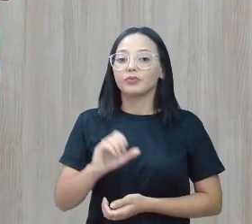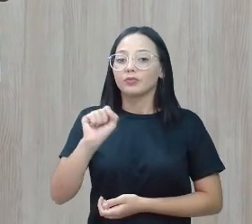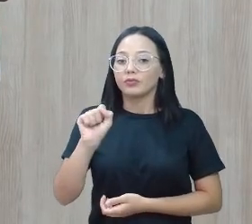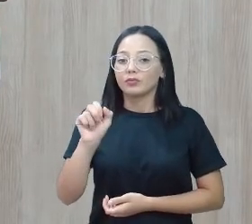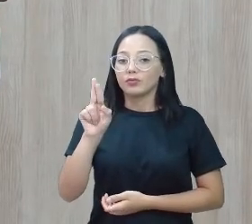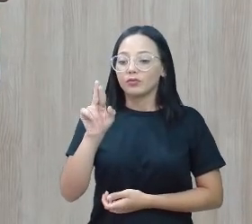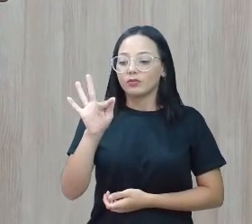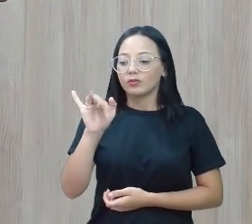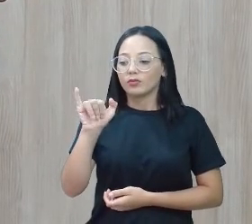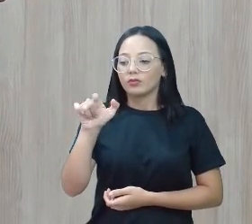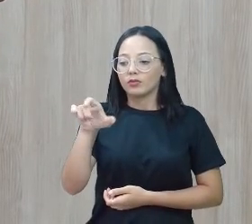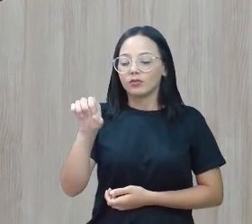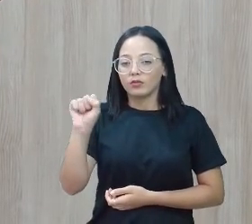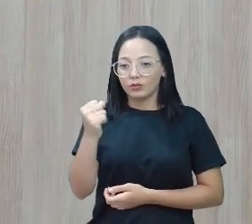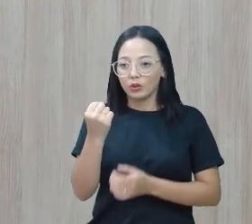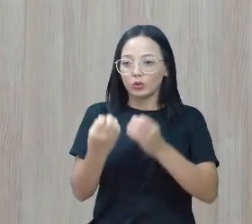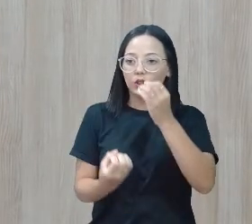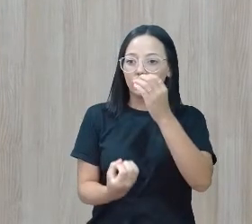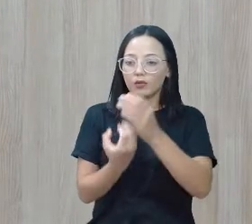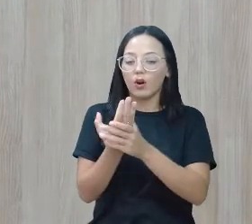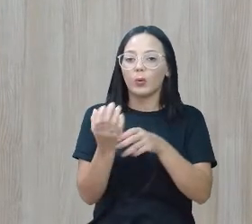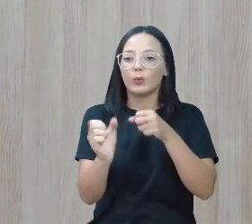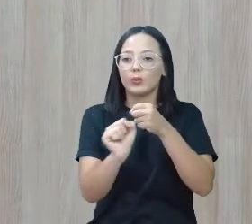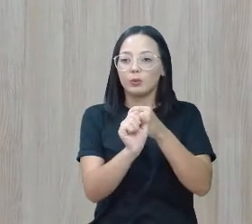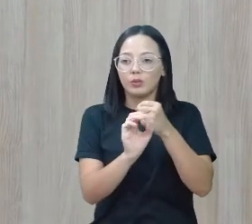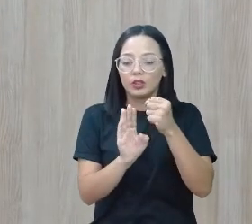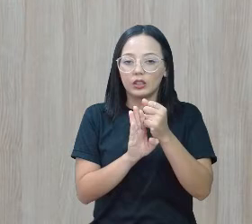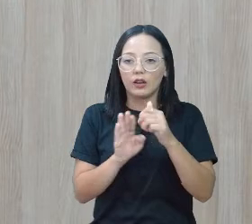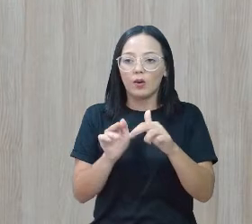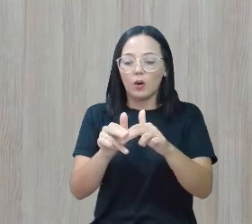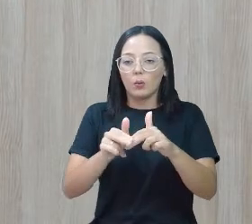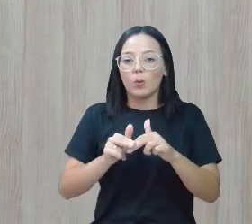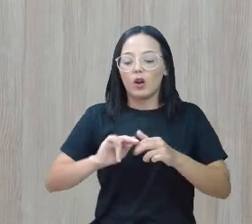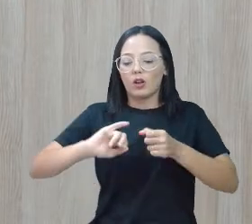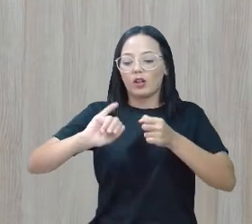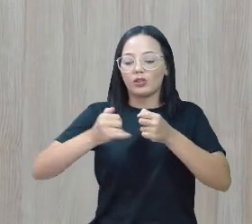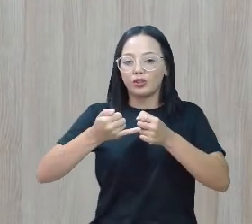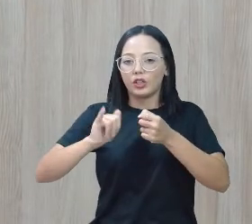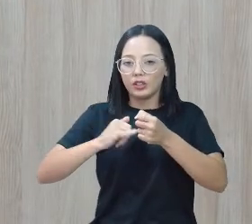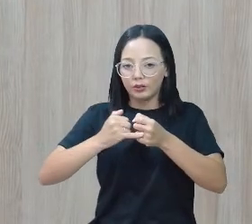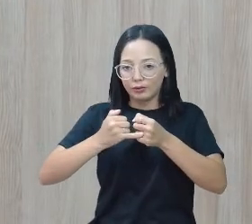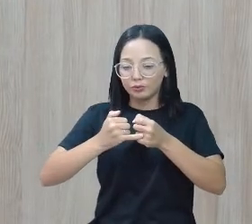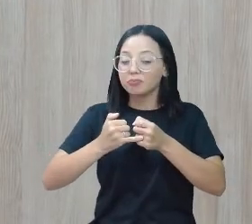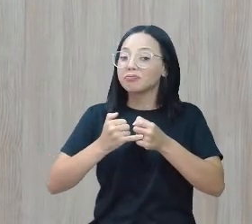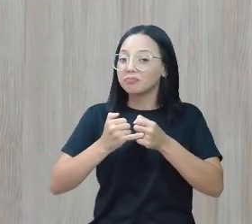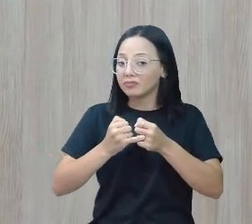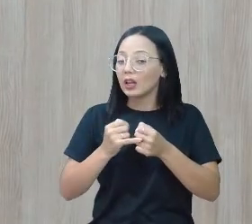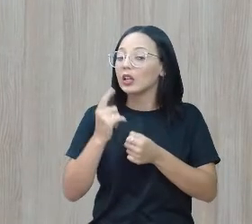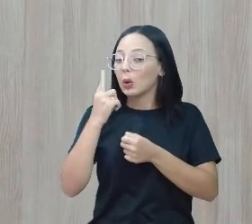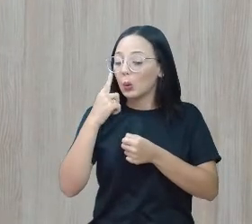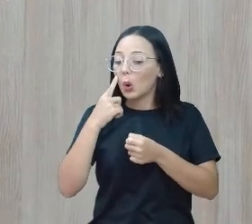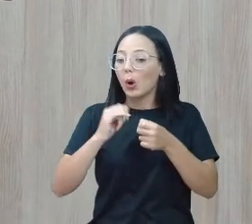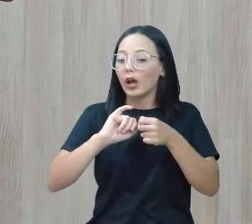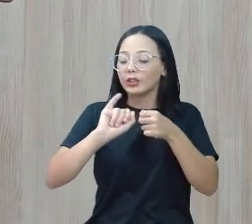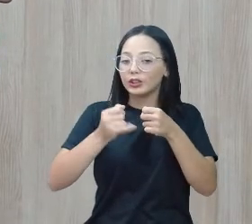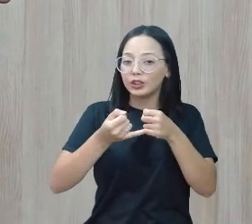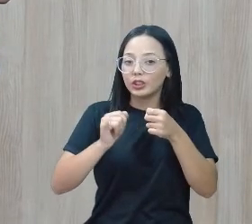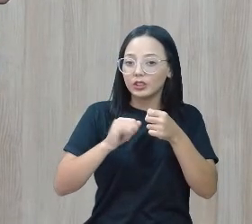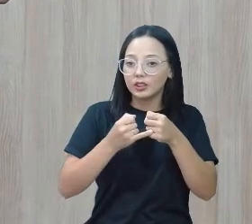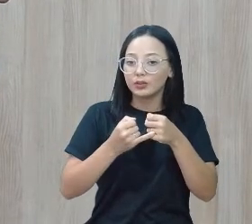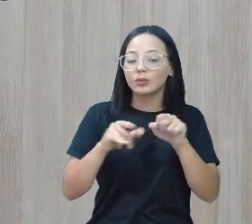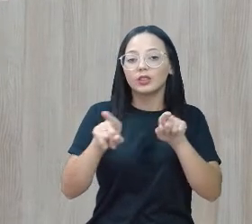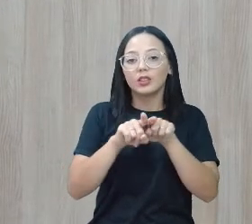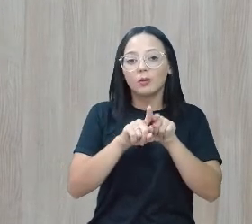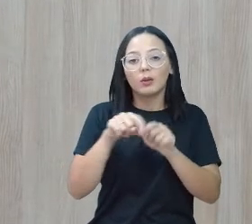Sufixos que formam substantivos a partir de adjetivo. E aí, adjetivos. E aí